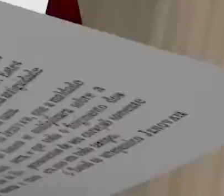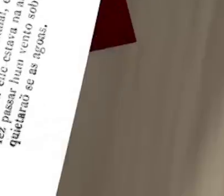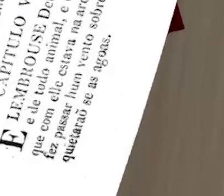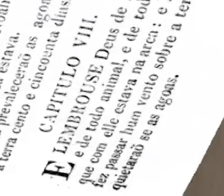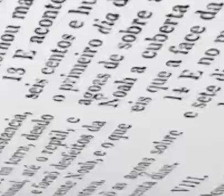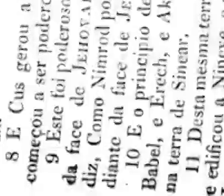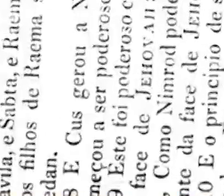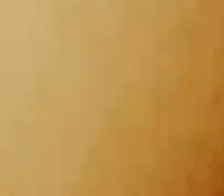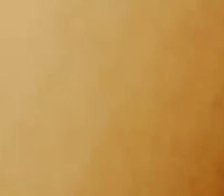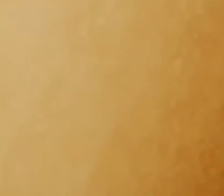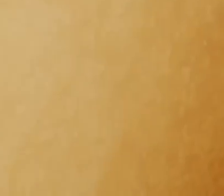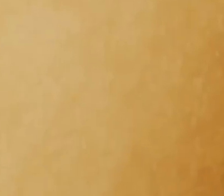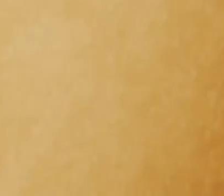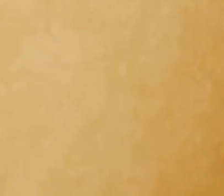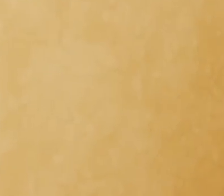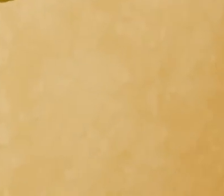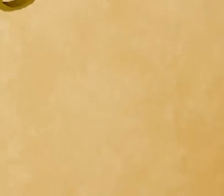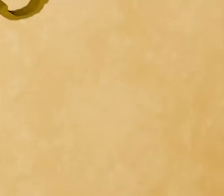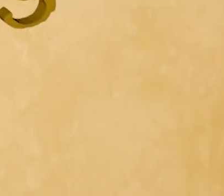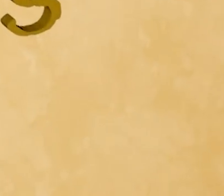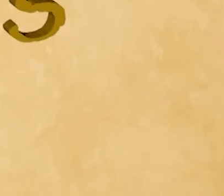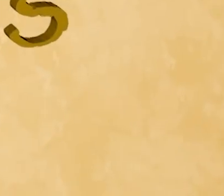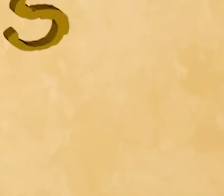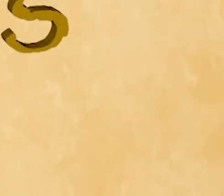TV Web Manaim apresenta